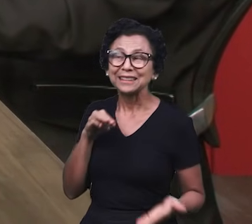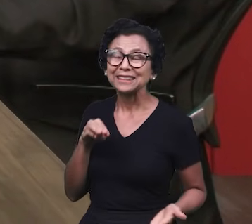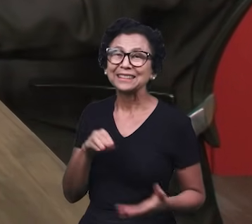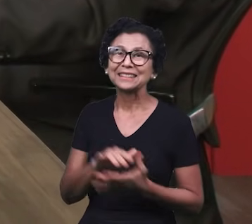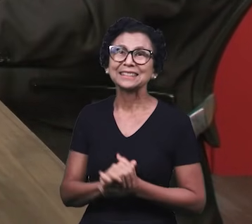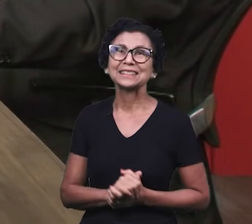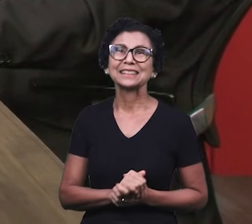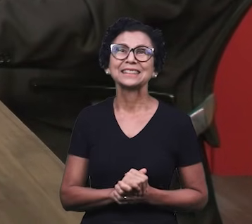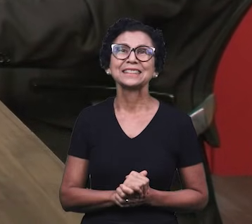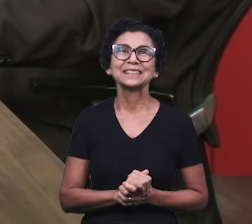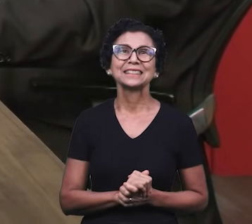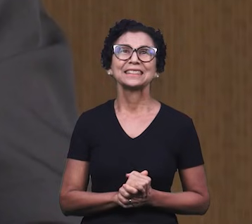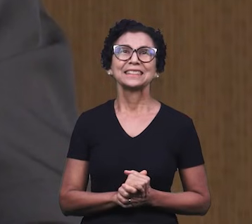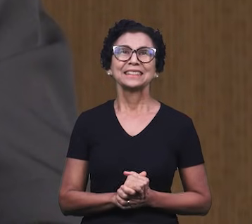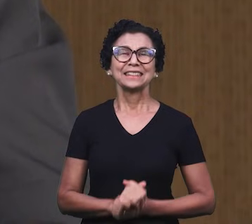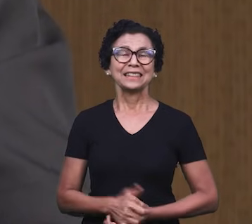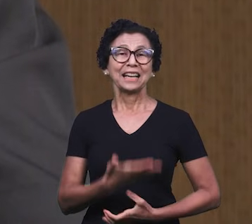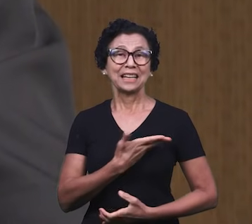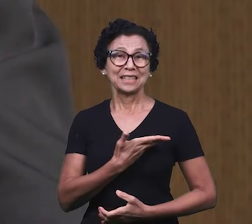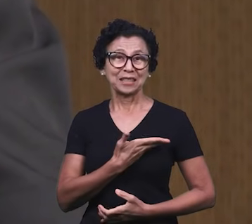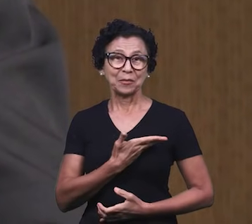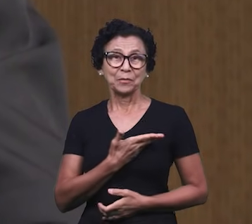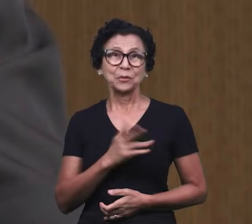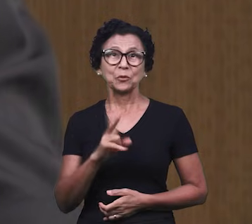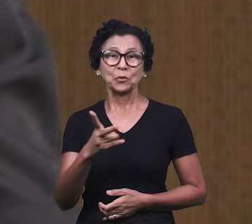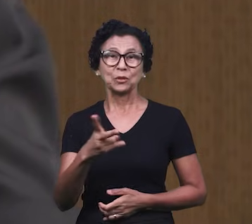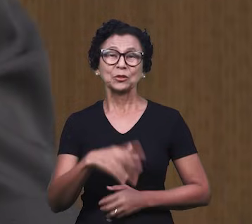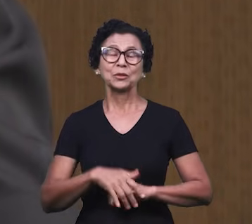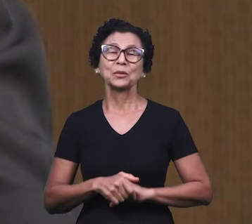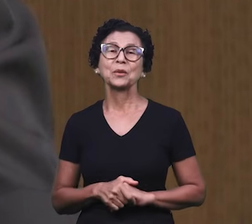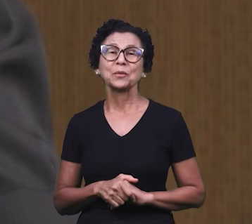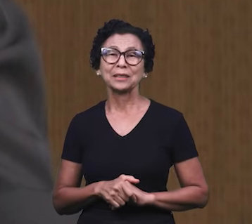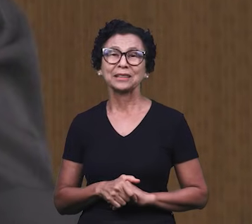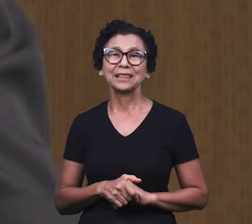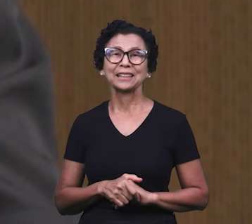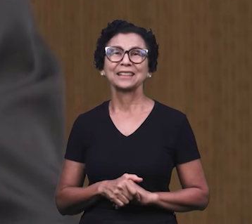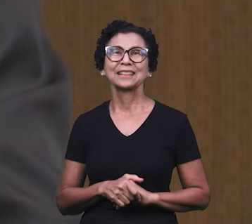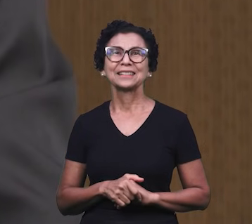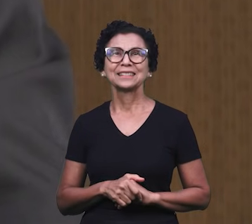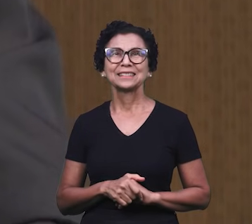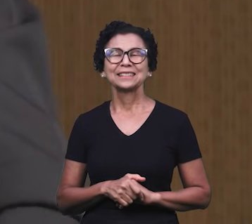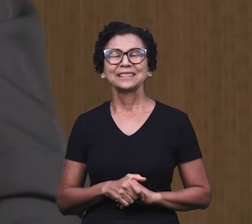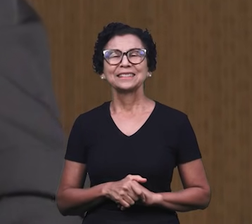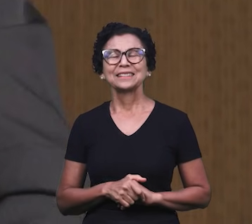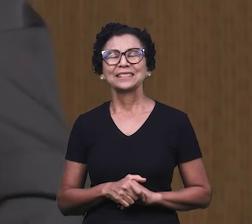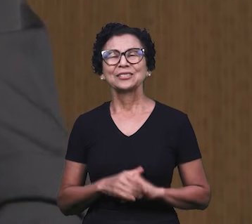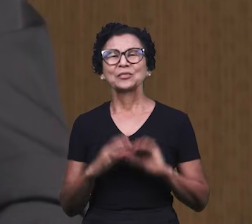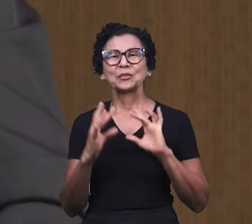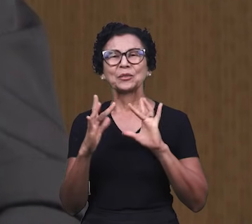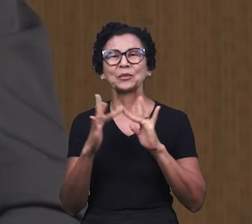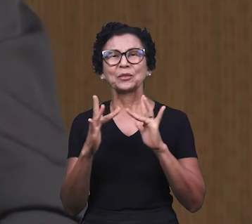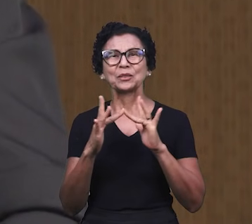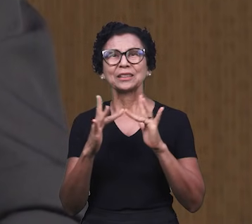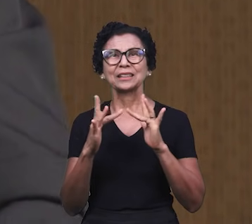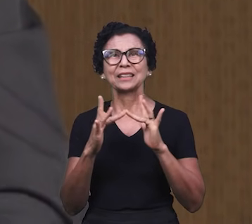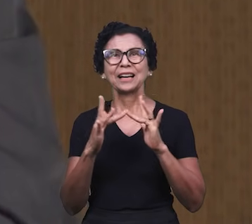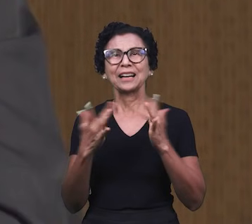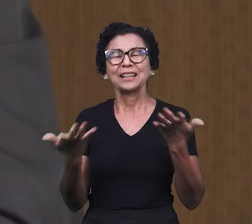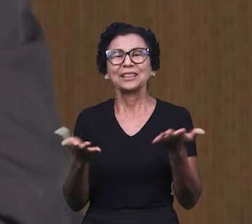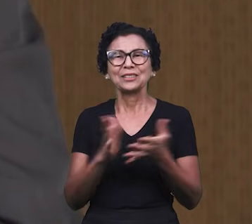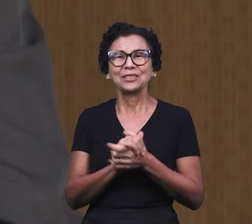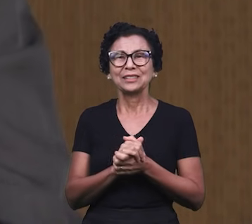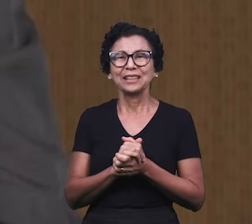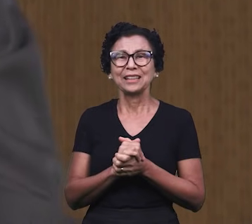me mandando vídeo agora, ele está zapeando agora no YouTube. E aí ele achou um vídeo que eu gravei lá em Éfeso.